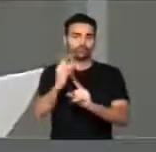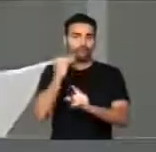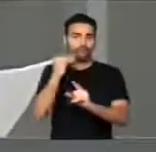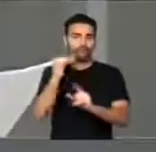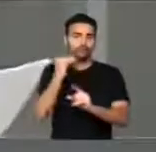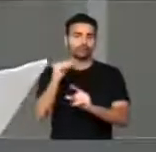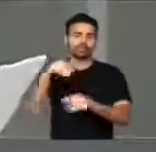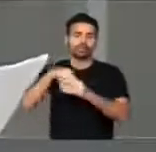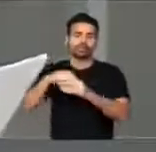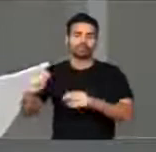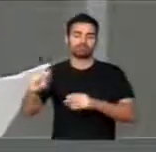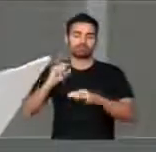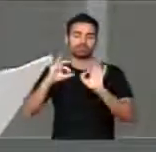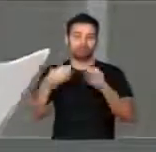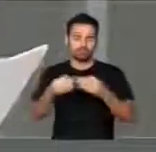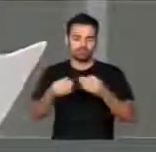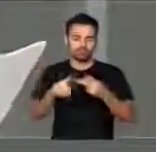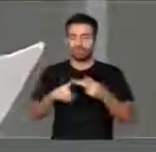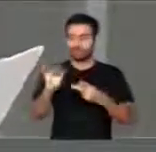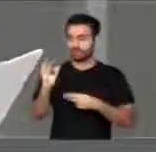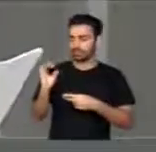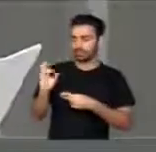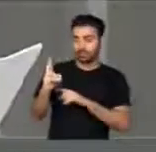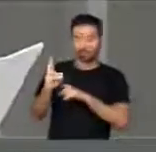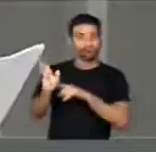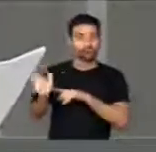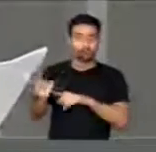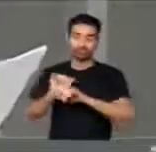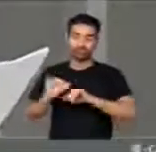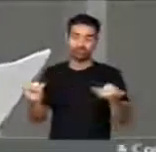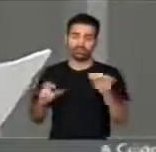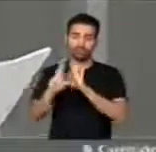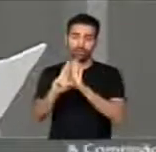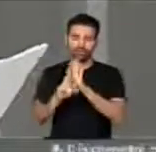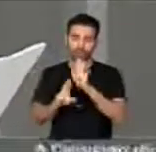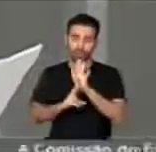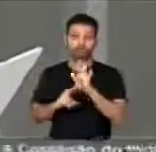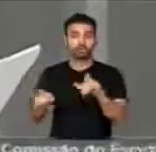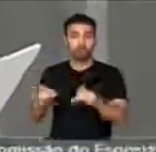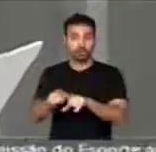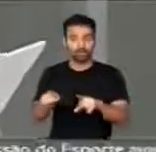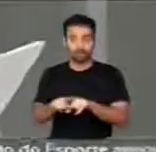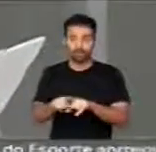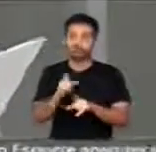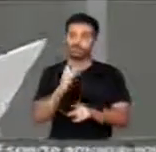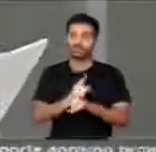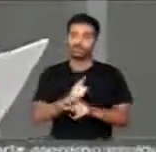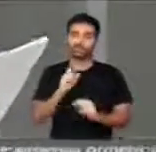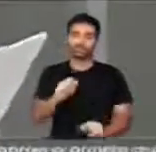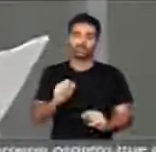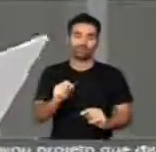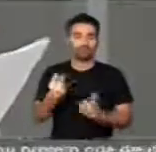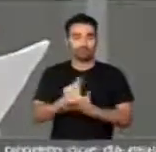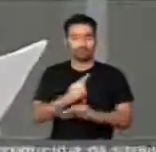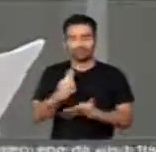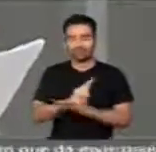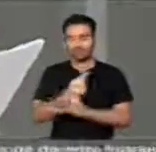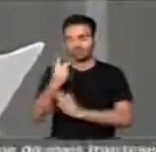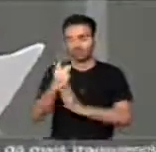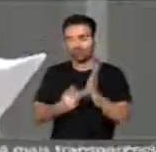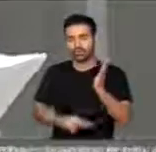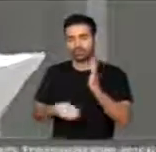Bolsa Família. O Tribunal de Contas da União divulgou relatório revelando também irregularidades no programa de reforma